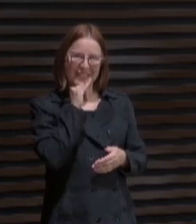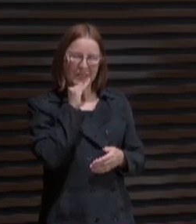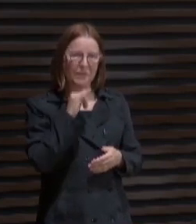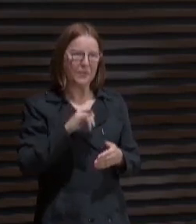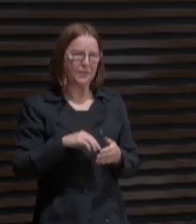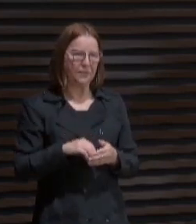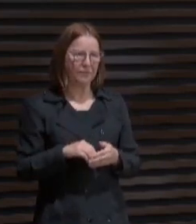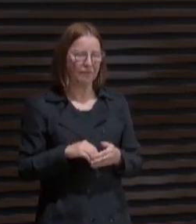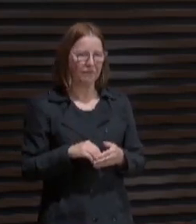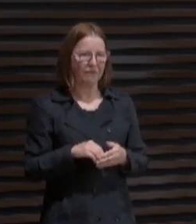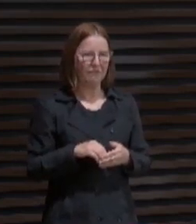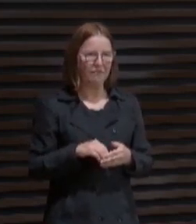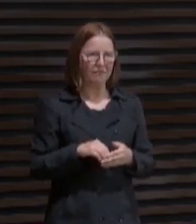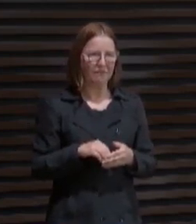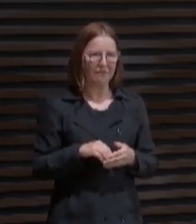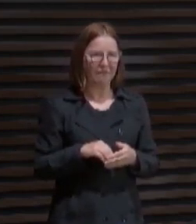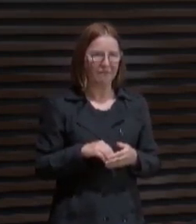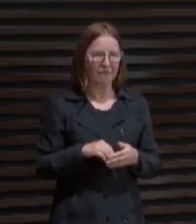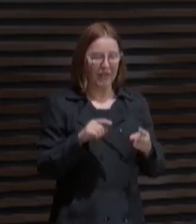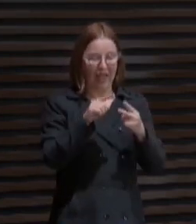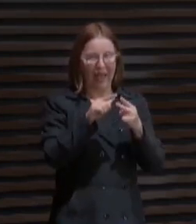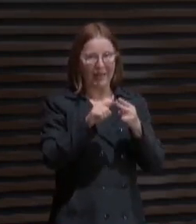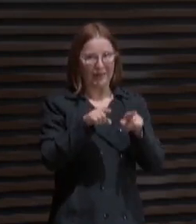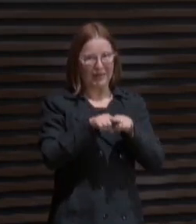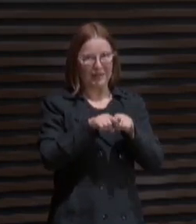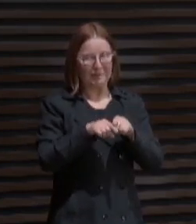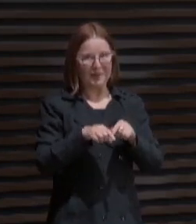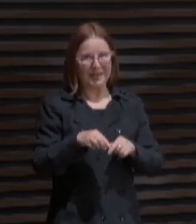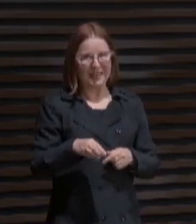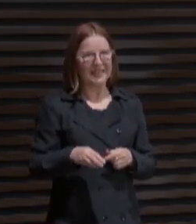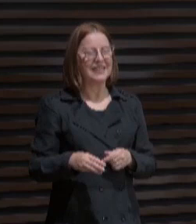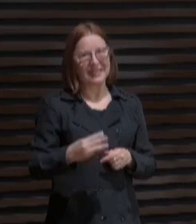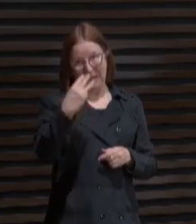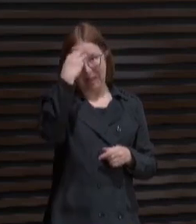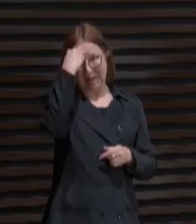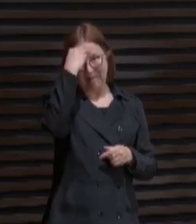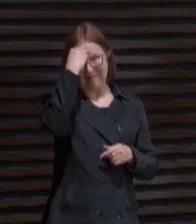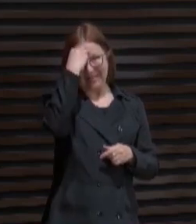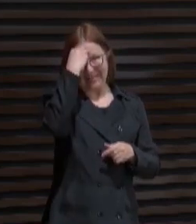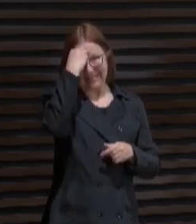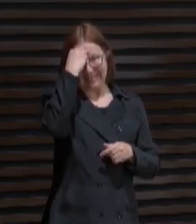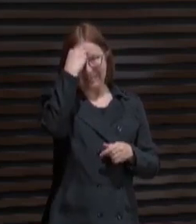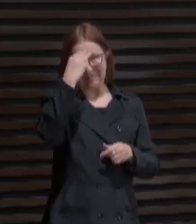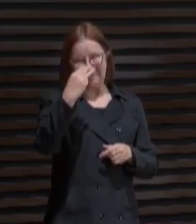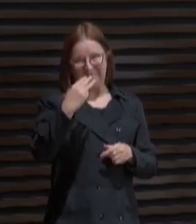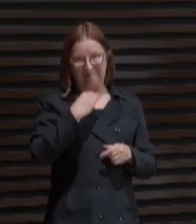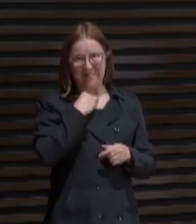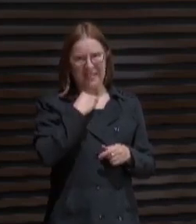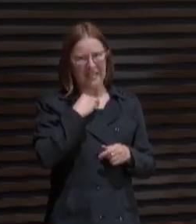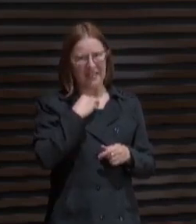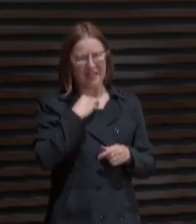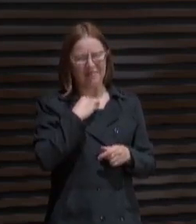são as irmãs Marta e Maria. Quem se lembra de Marta e Maria? Completamente